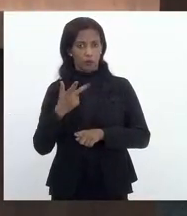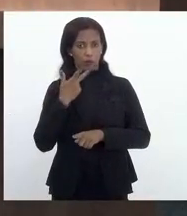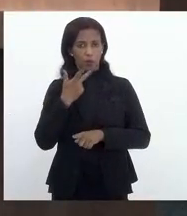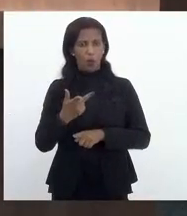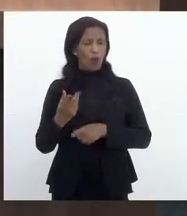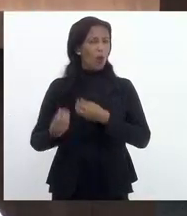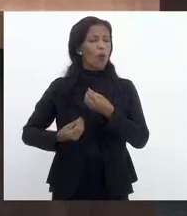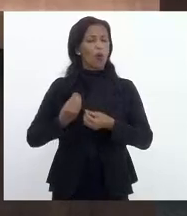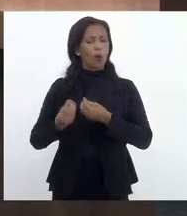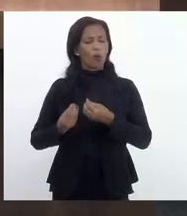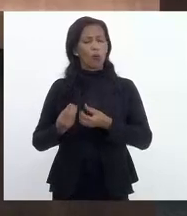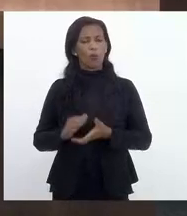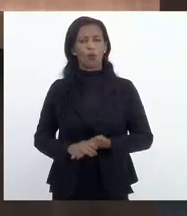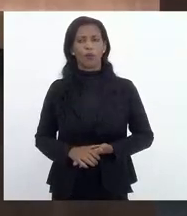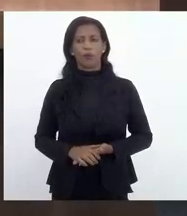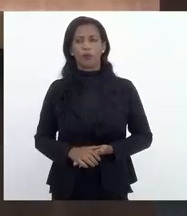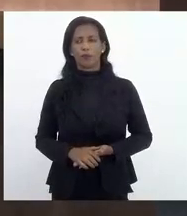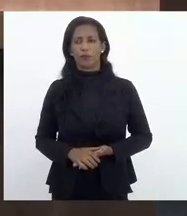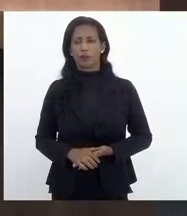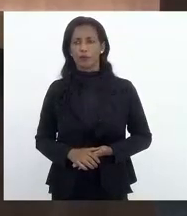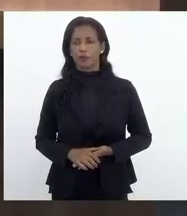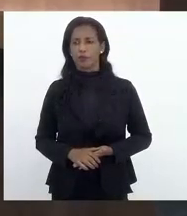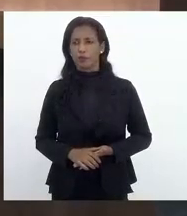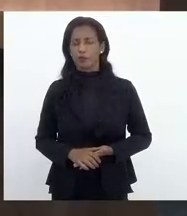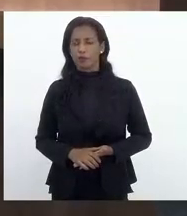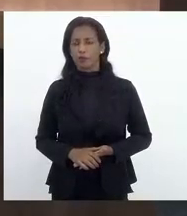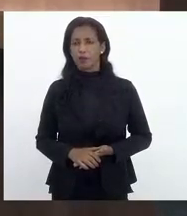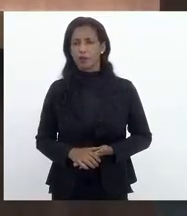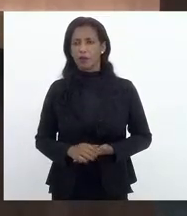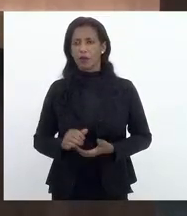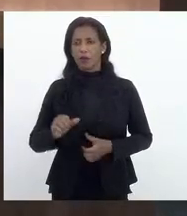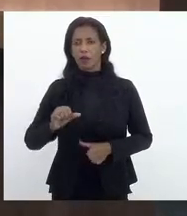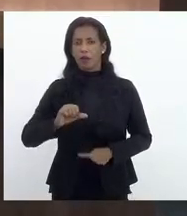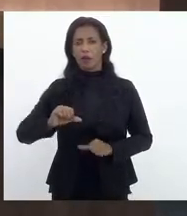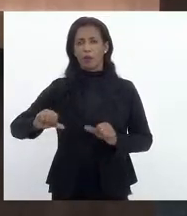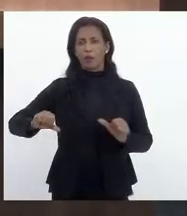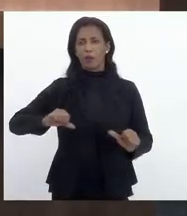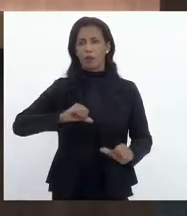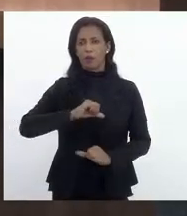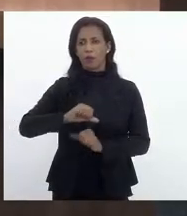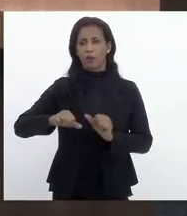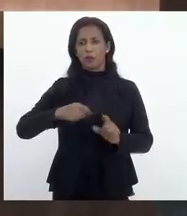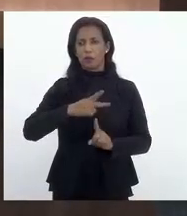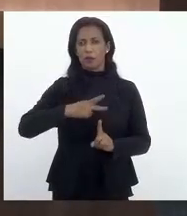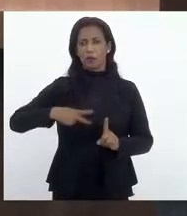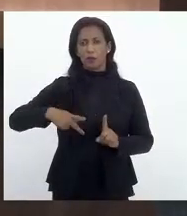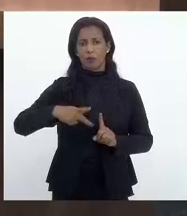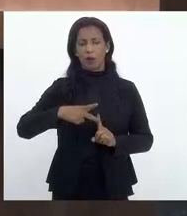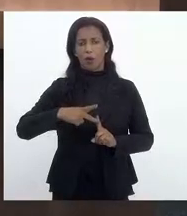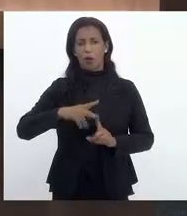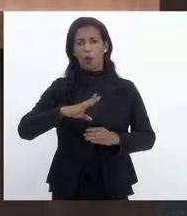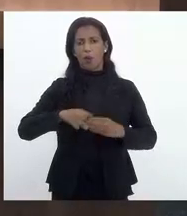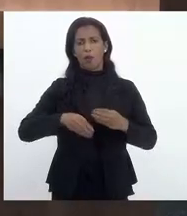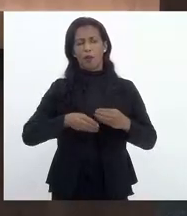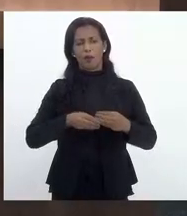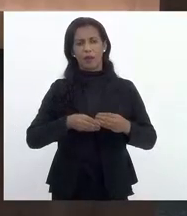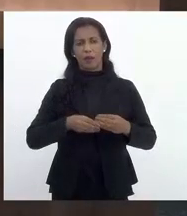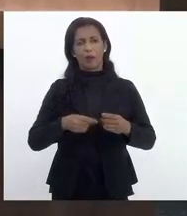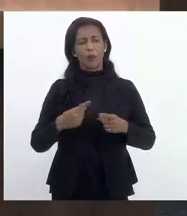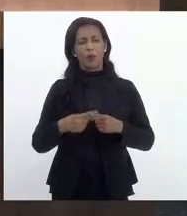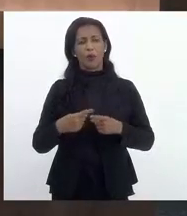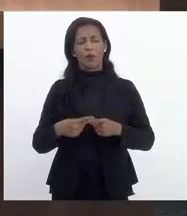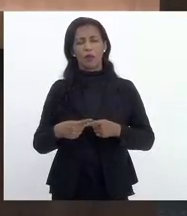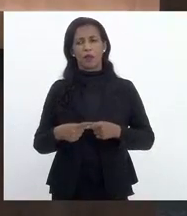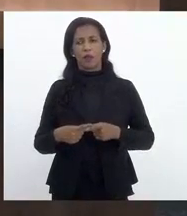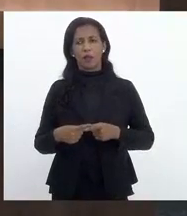e como fica com a mudança da previdência complementar porque